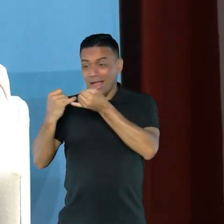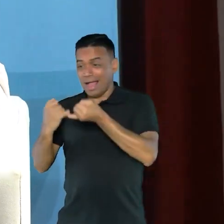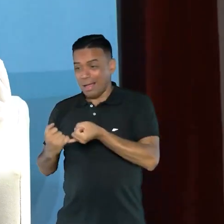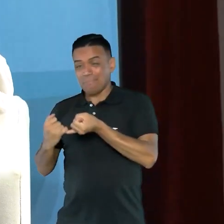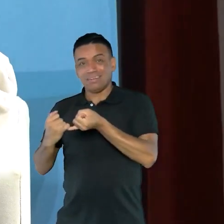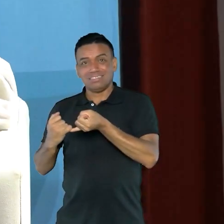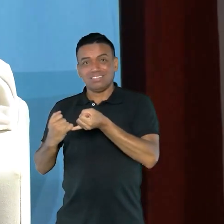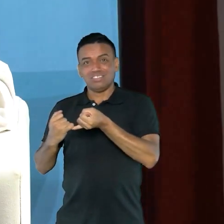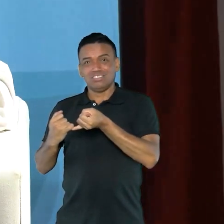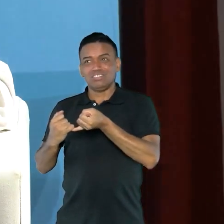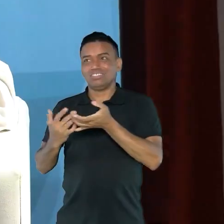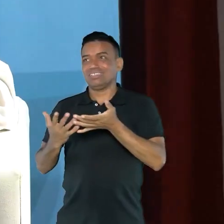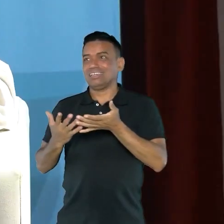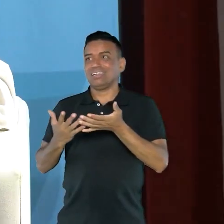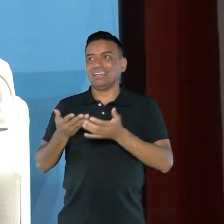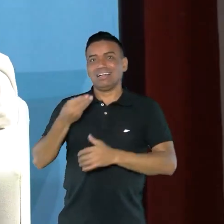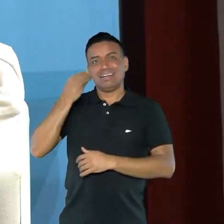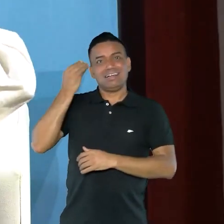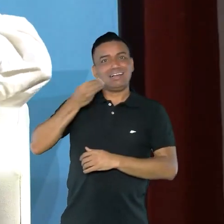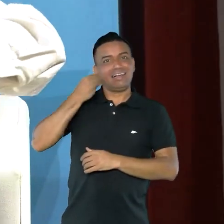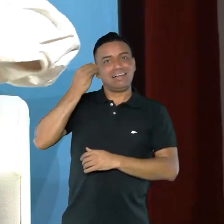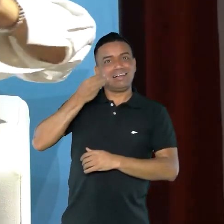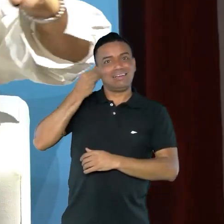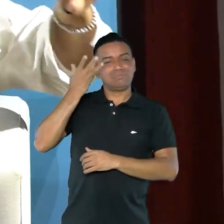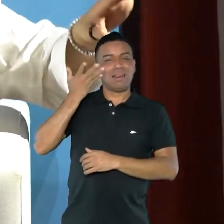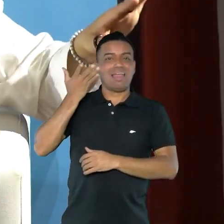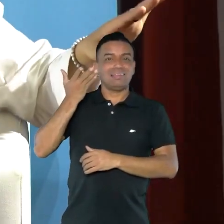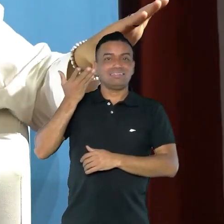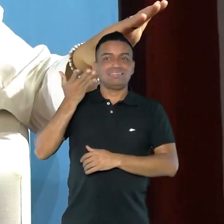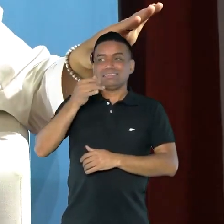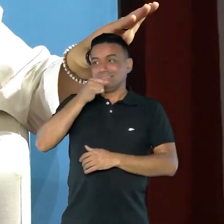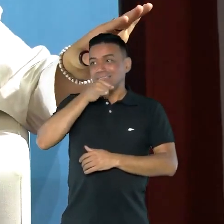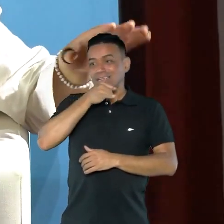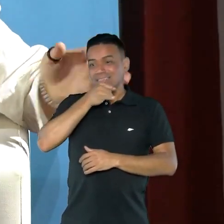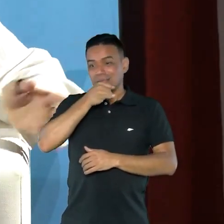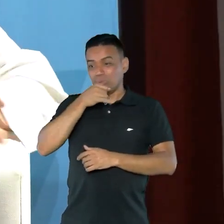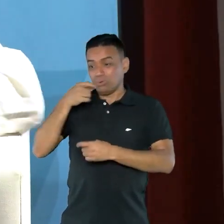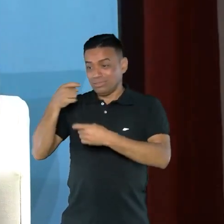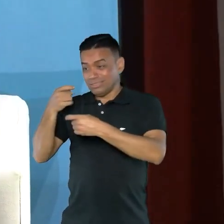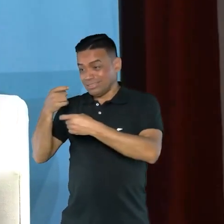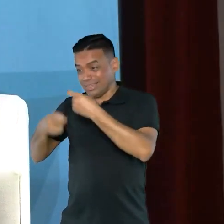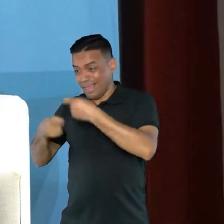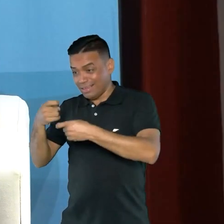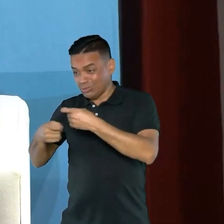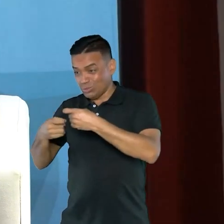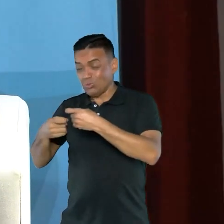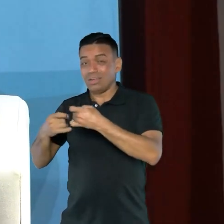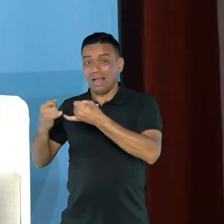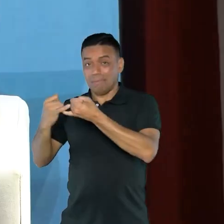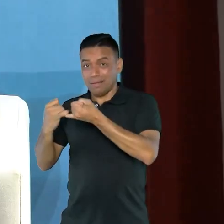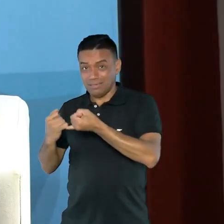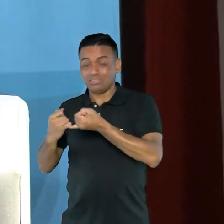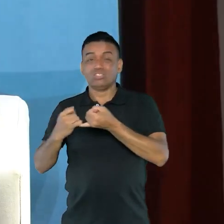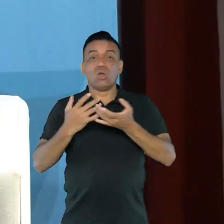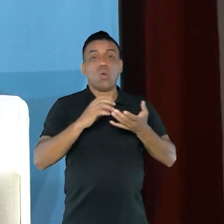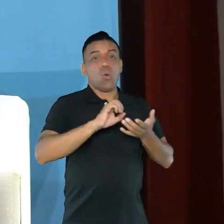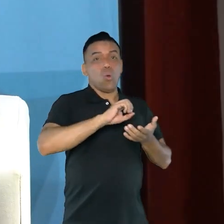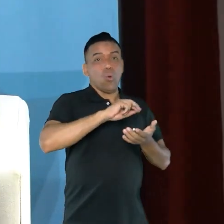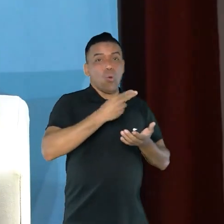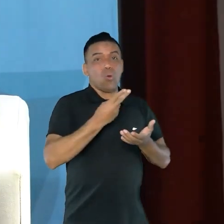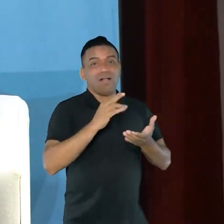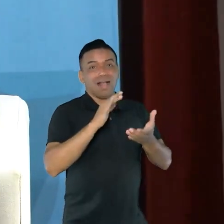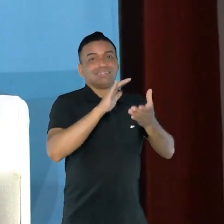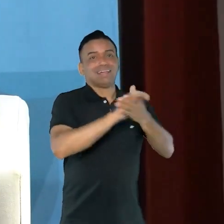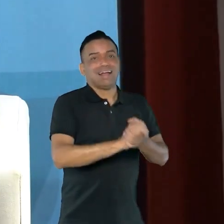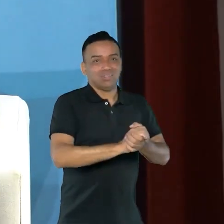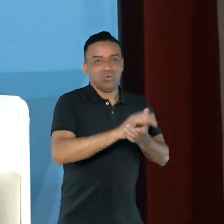maneira empobrece a experiência tanto para aqueles que estão na dimensão do sexo, quanto para aqueles que estão nessa